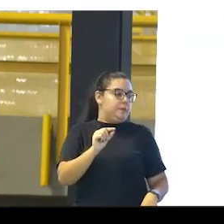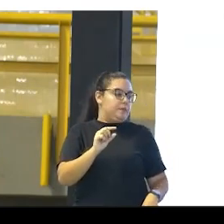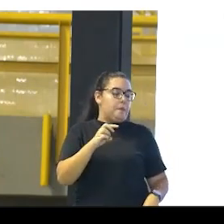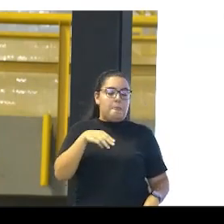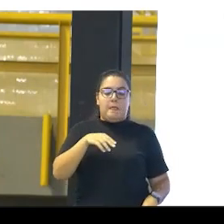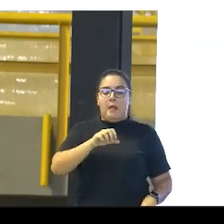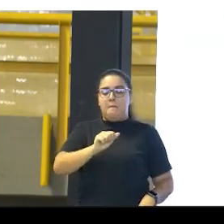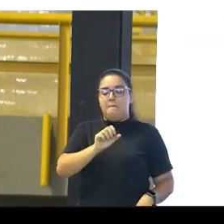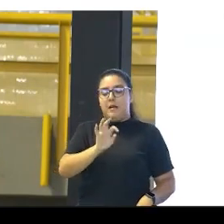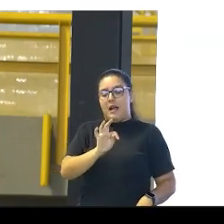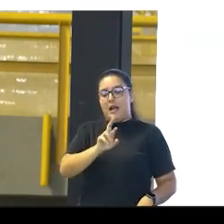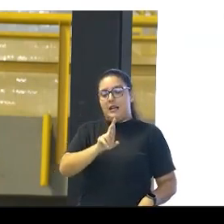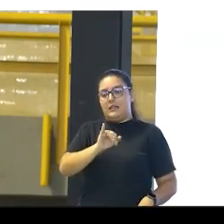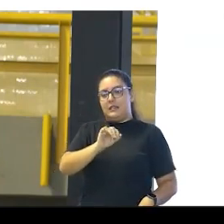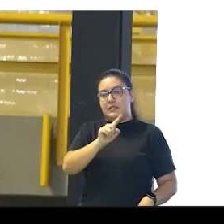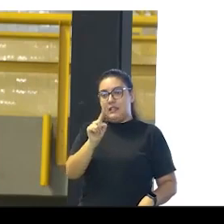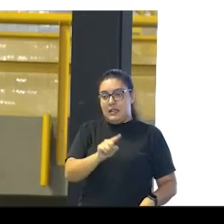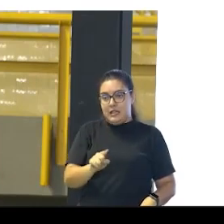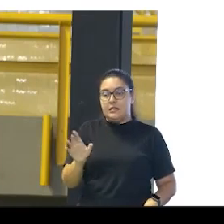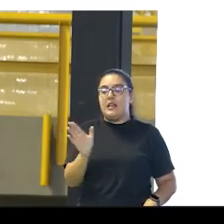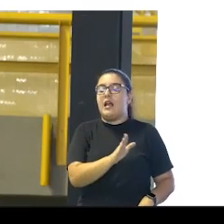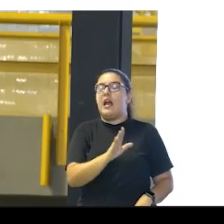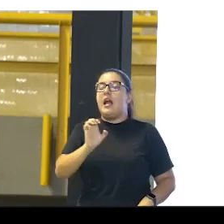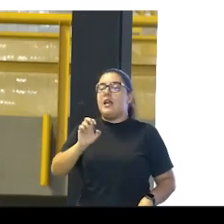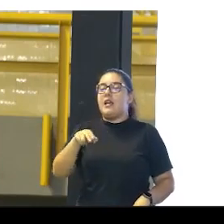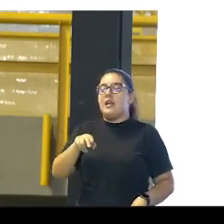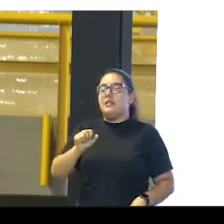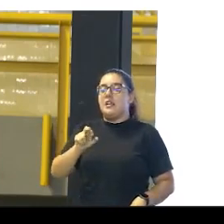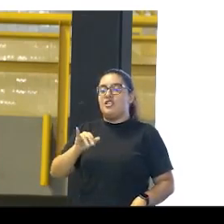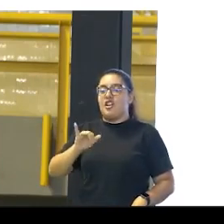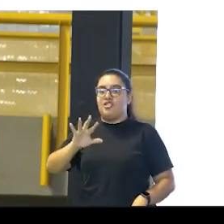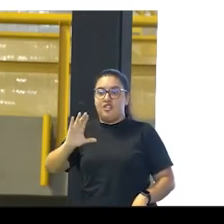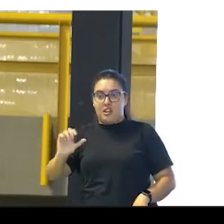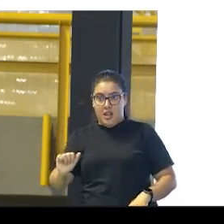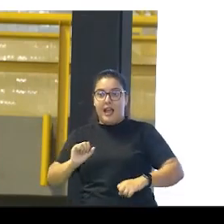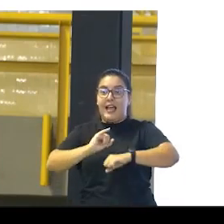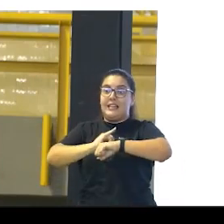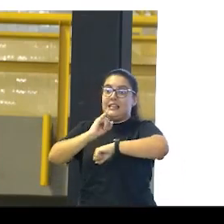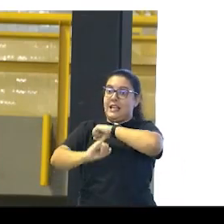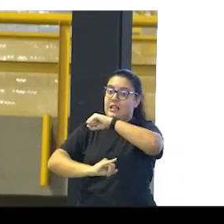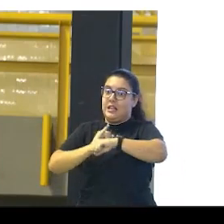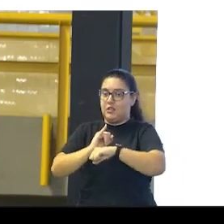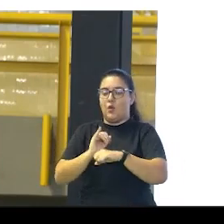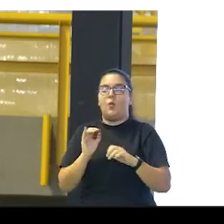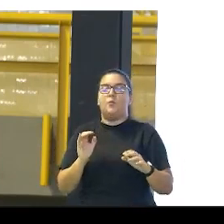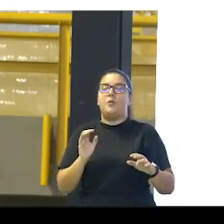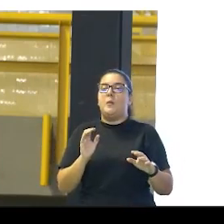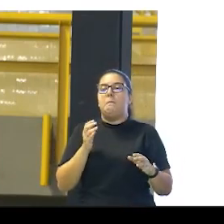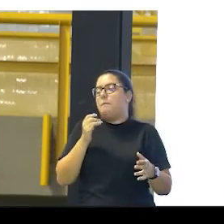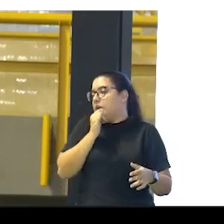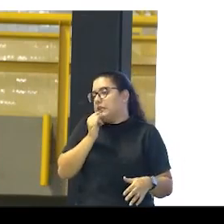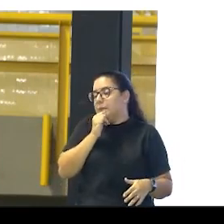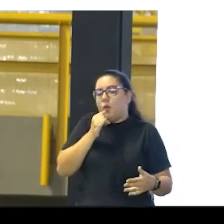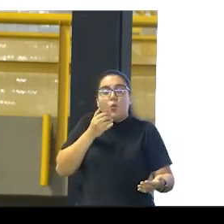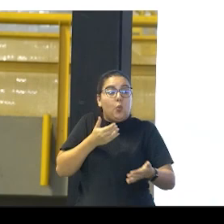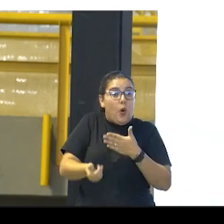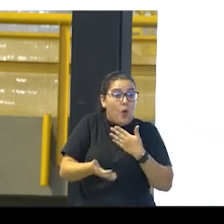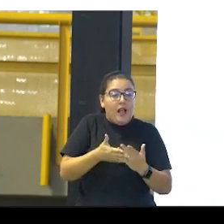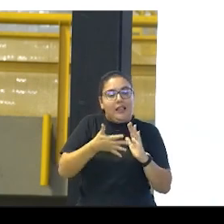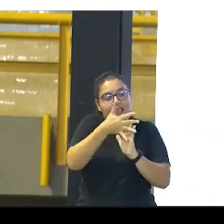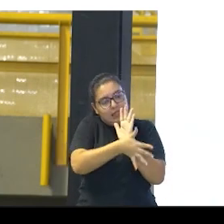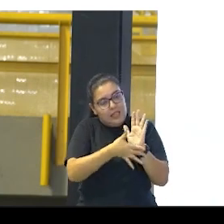matriz energética internacional. É por aí. Qualquer questão que